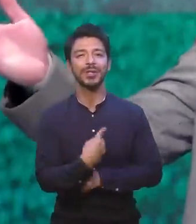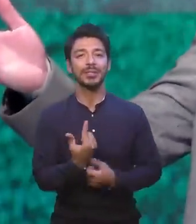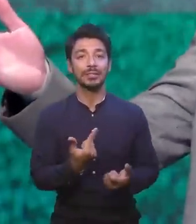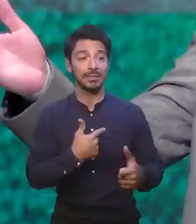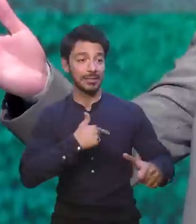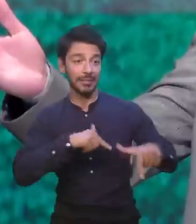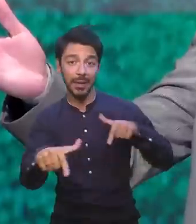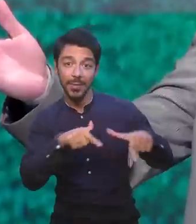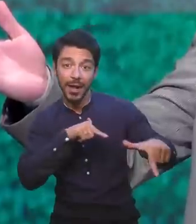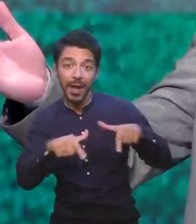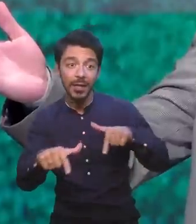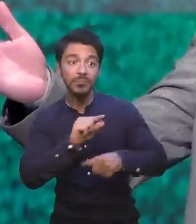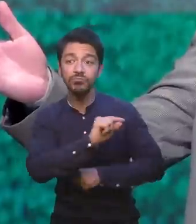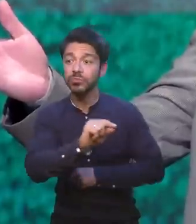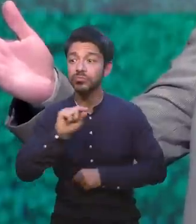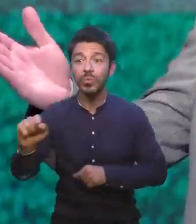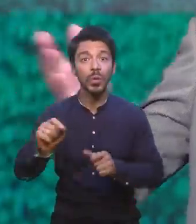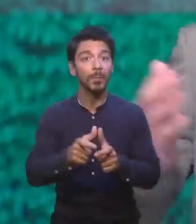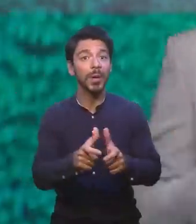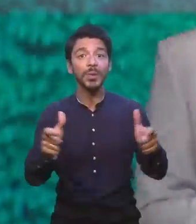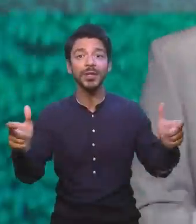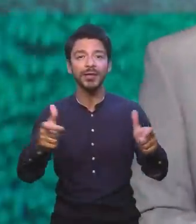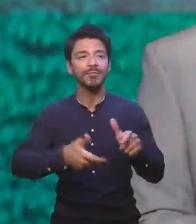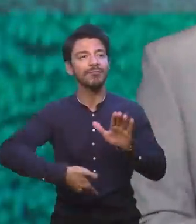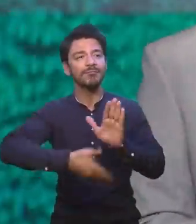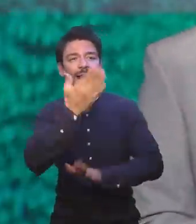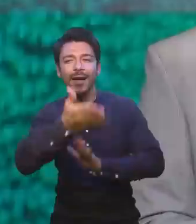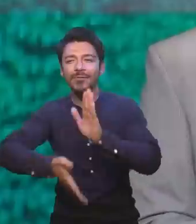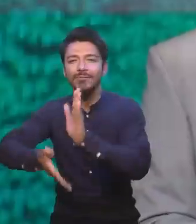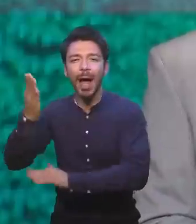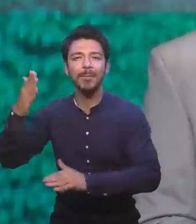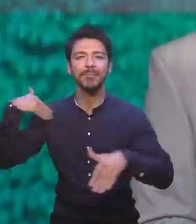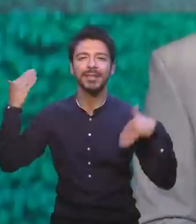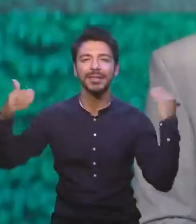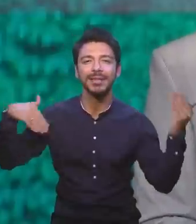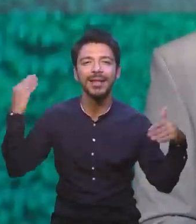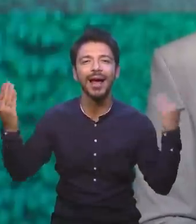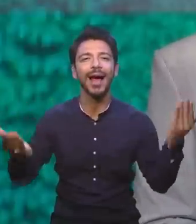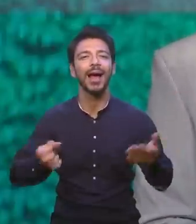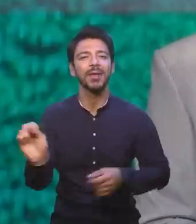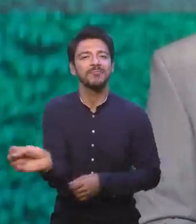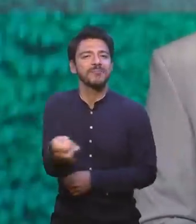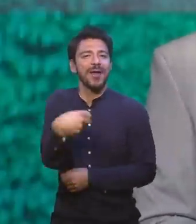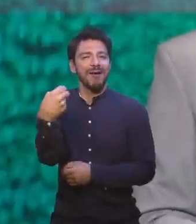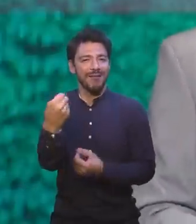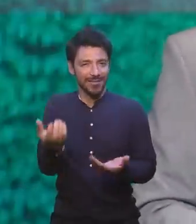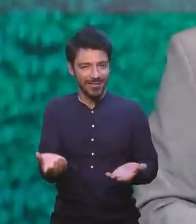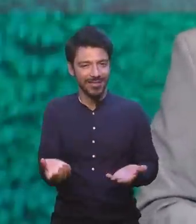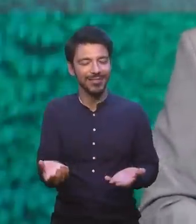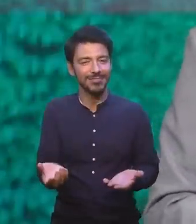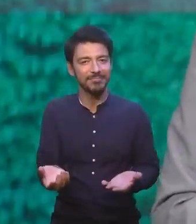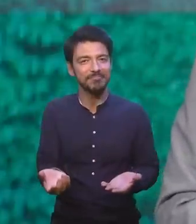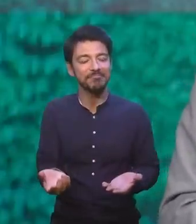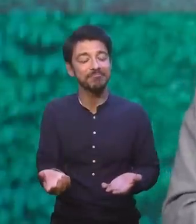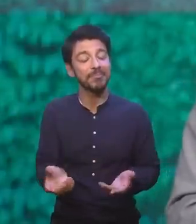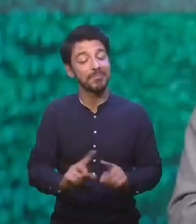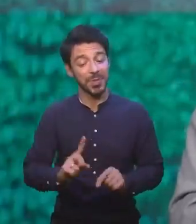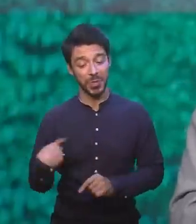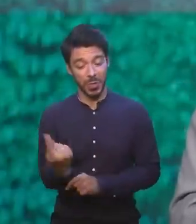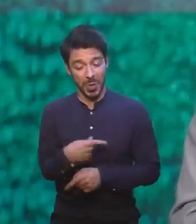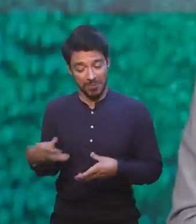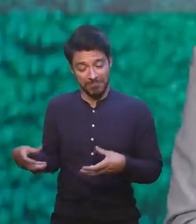indo para o centro espírita. Para muitos, final de semana é sinônimo de dormir de sábado a